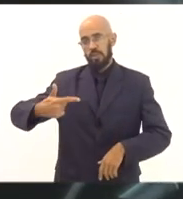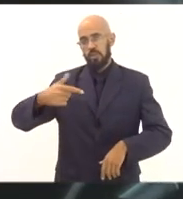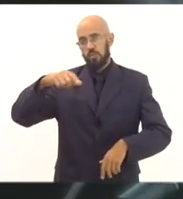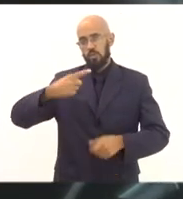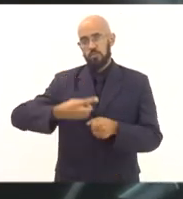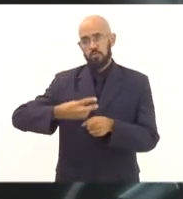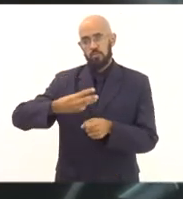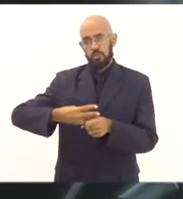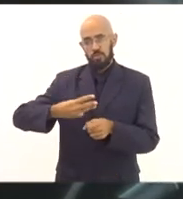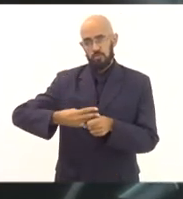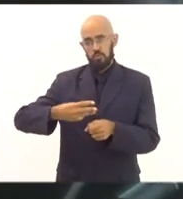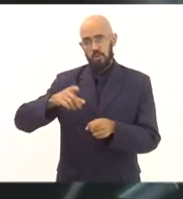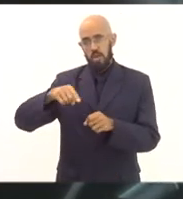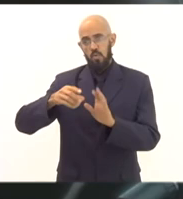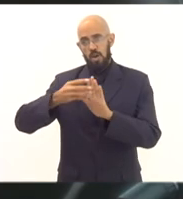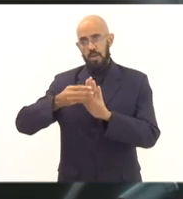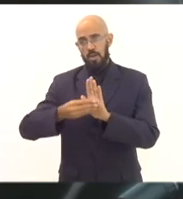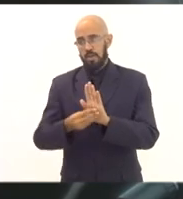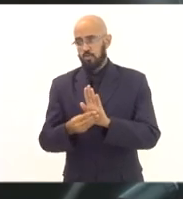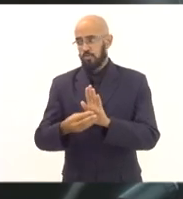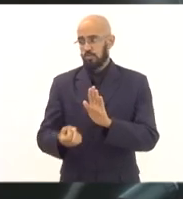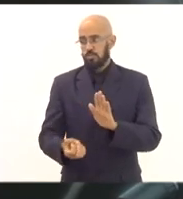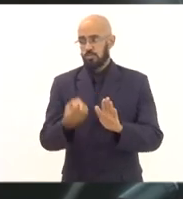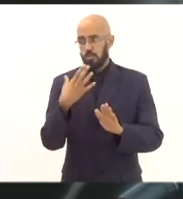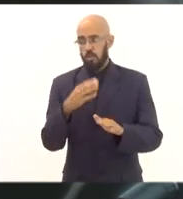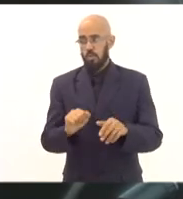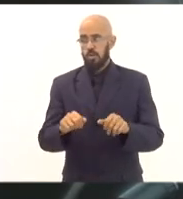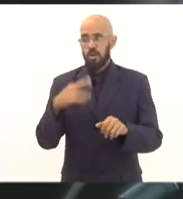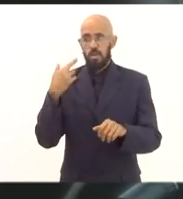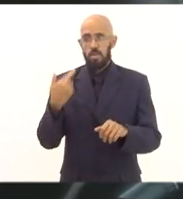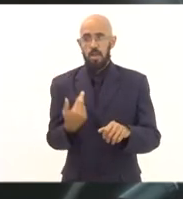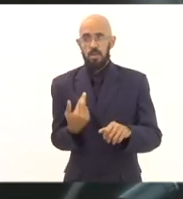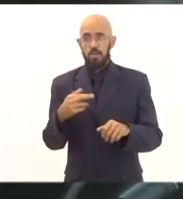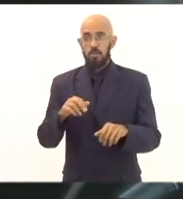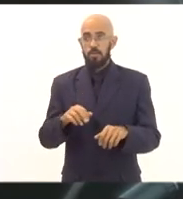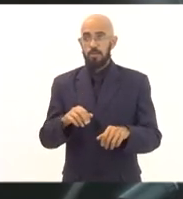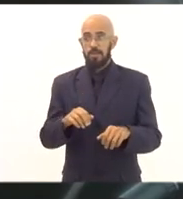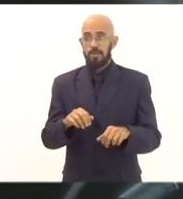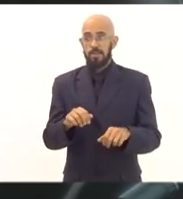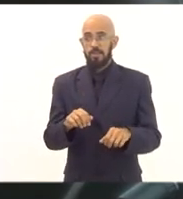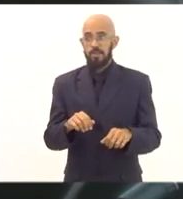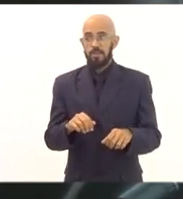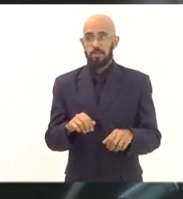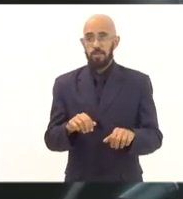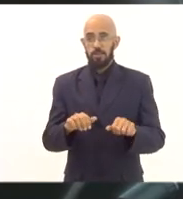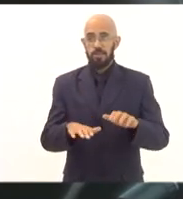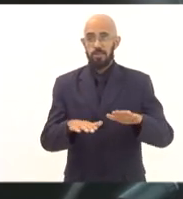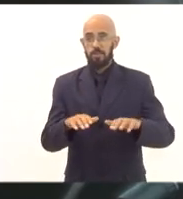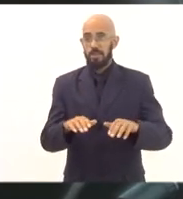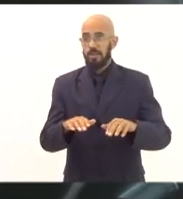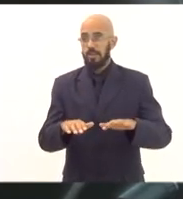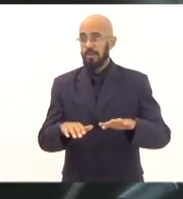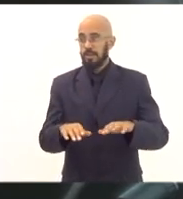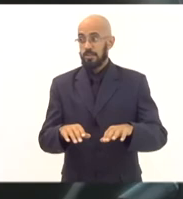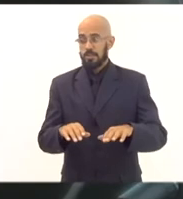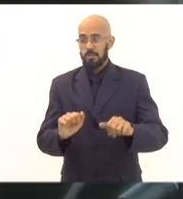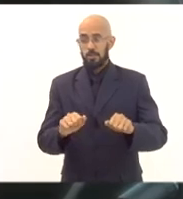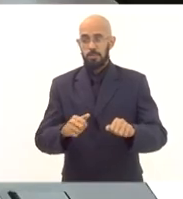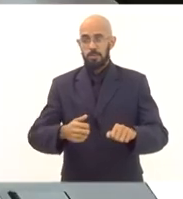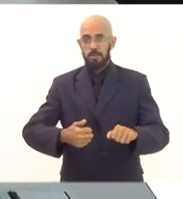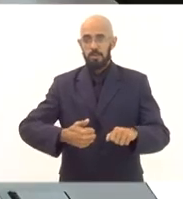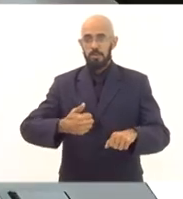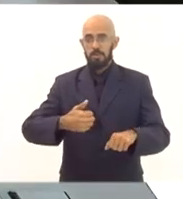cadastro muito bem colocado aqui pela Renata é de suma importância que tenhamos o mais só agradecer uma boa tarde a